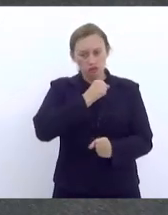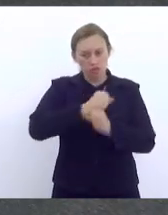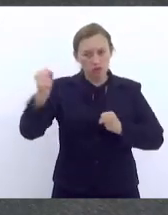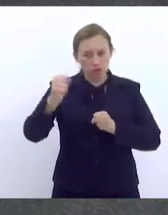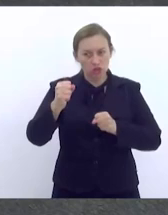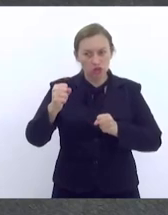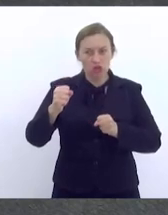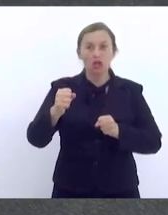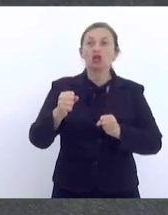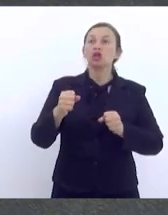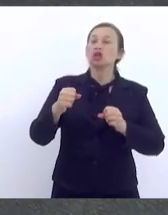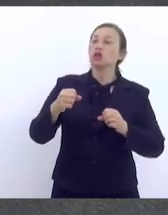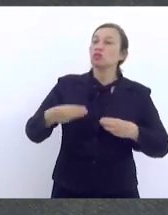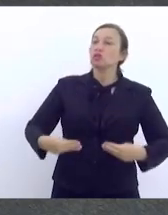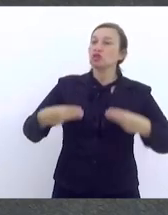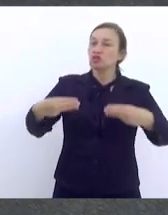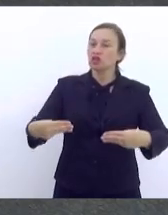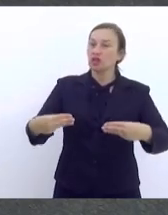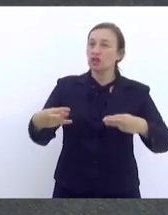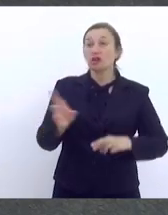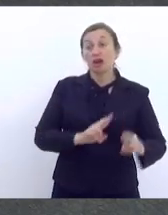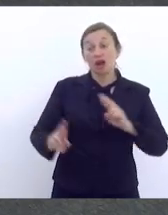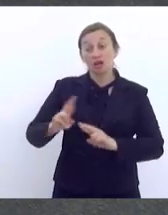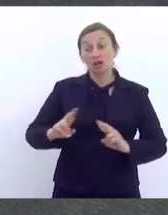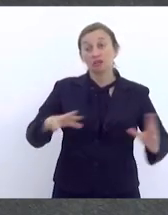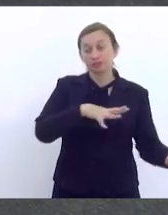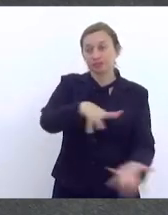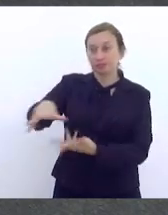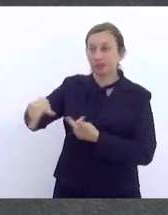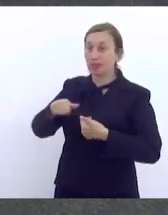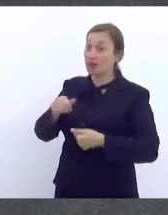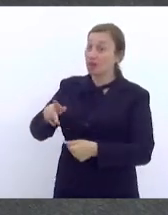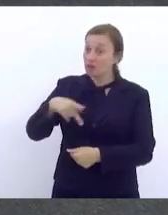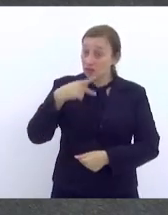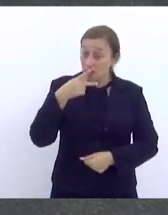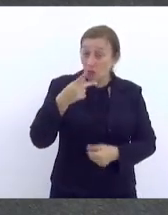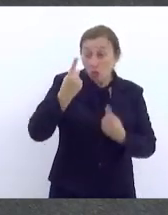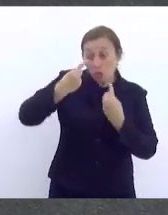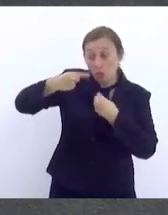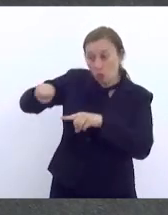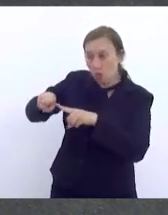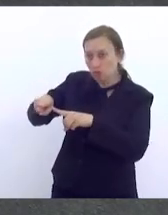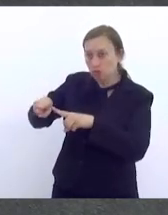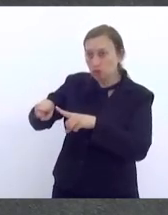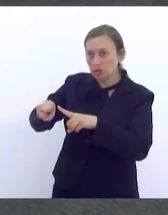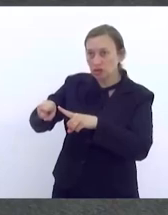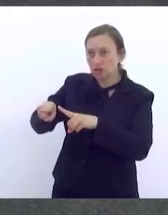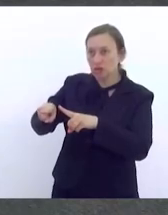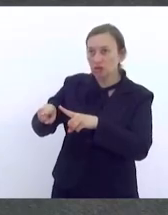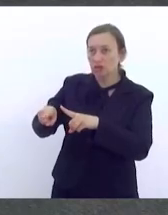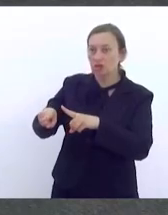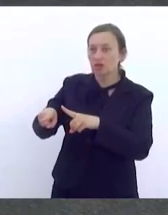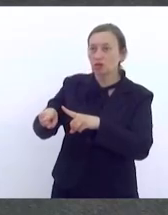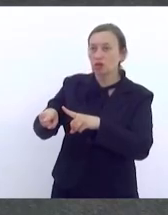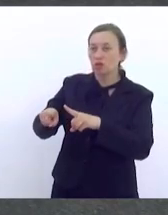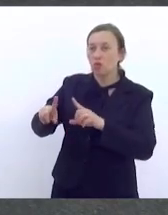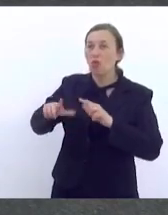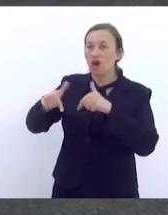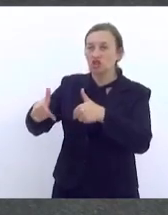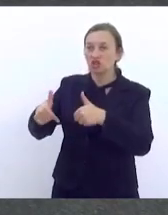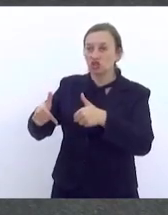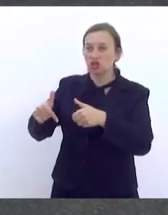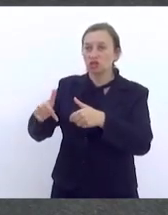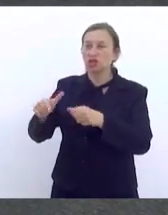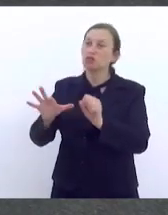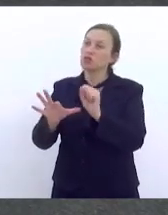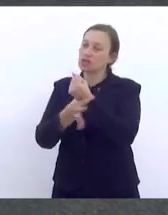exteriores fez nota e se colocou contrário aquela conduta absurda que aconteceu